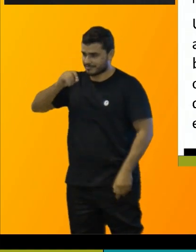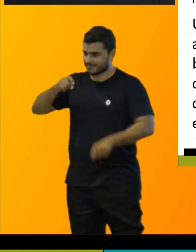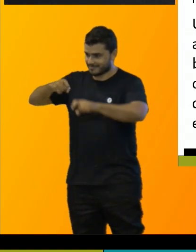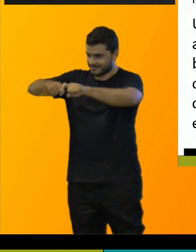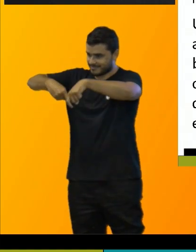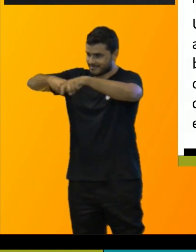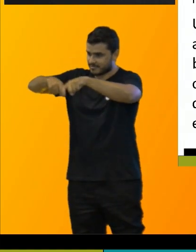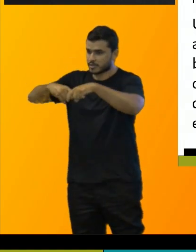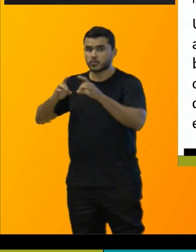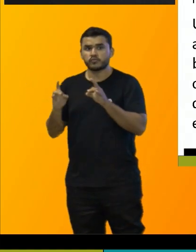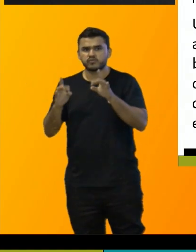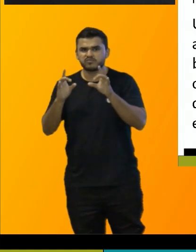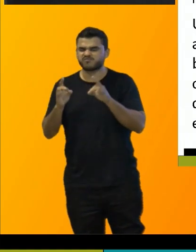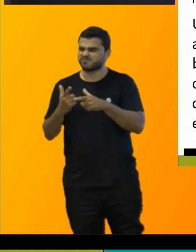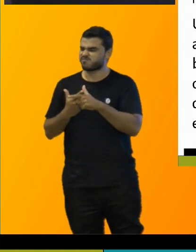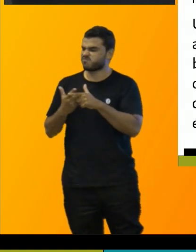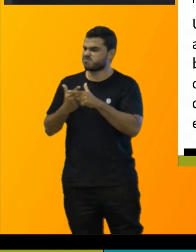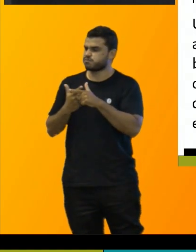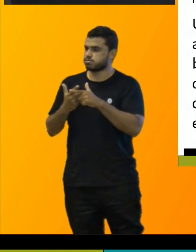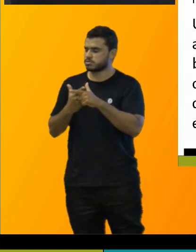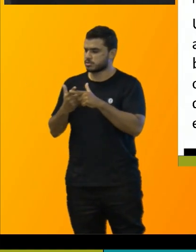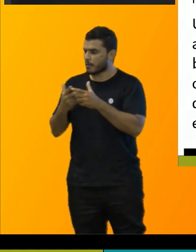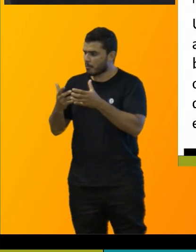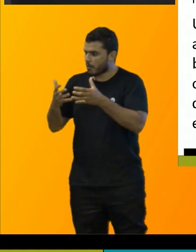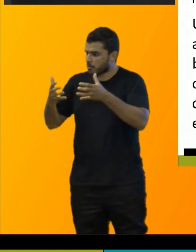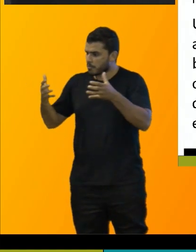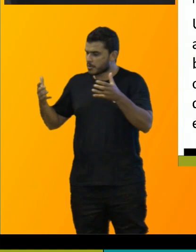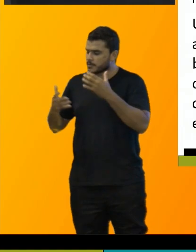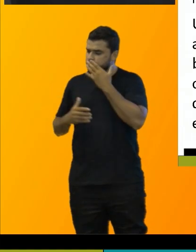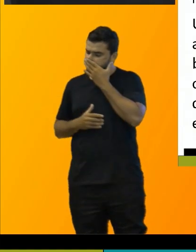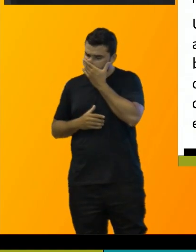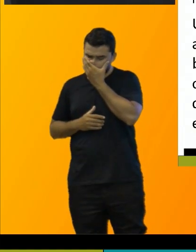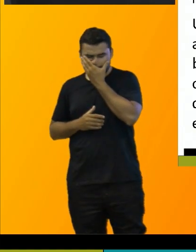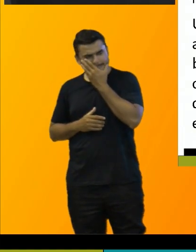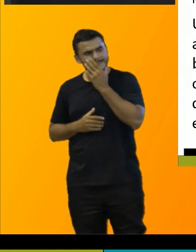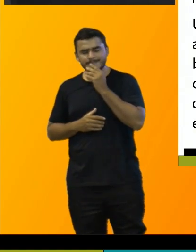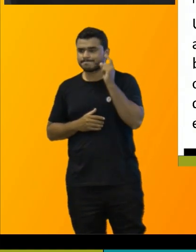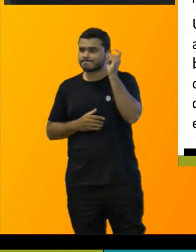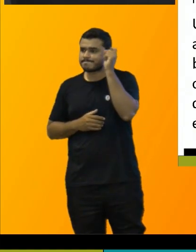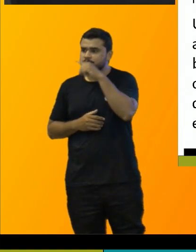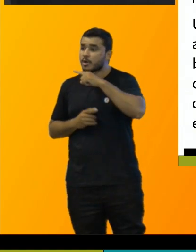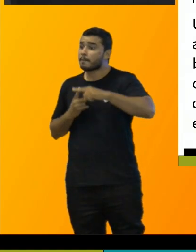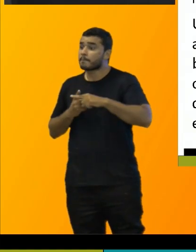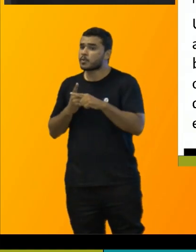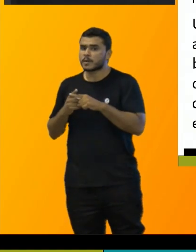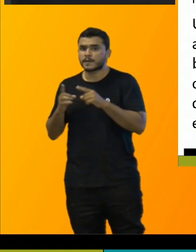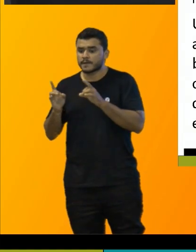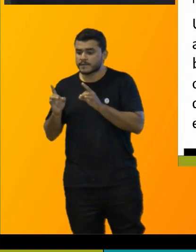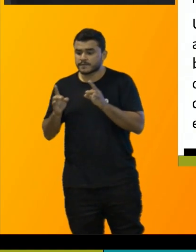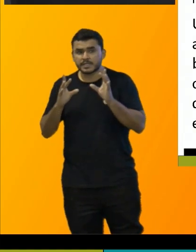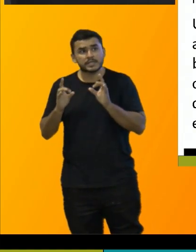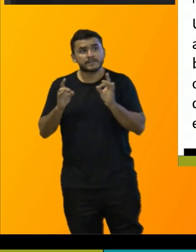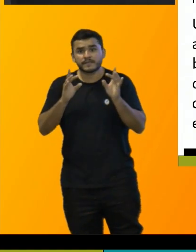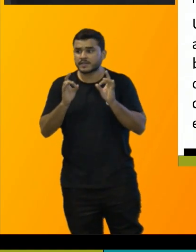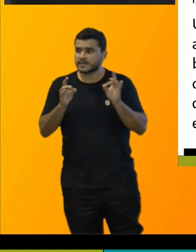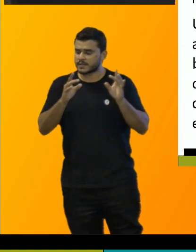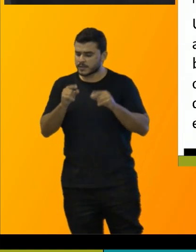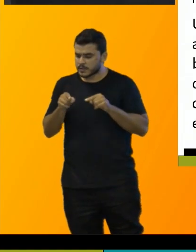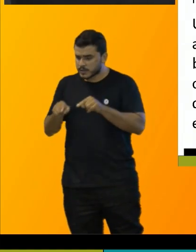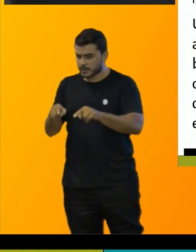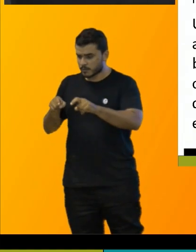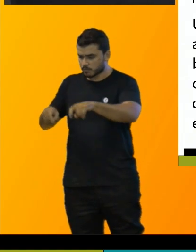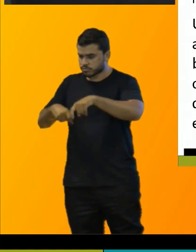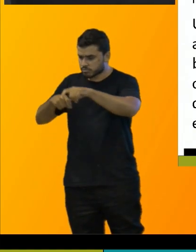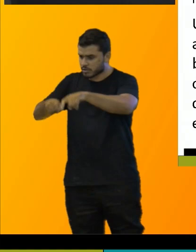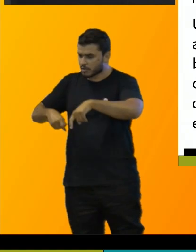que se encontrava em altos níveis teria que seguir crescendo, pois os produtores haviam continuado a